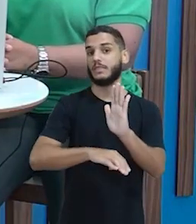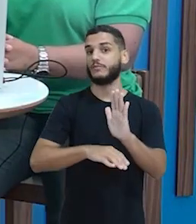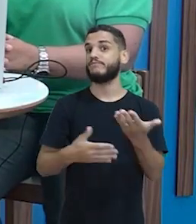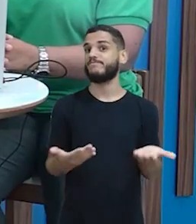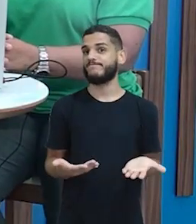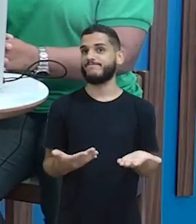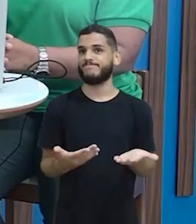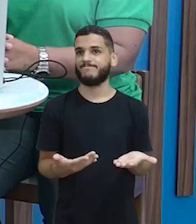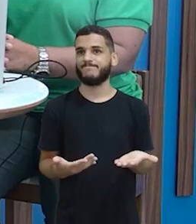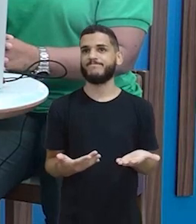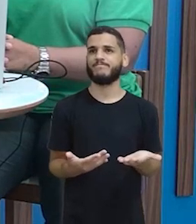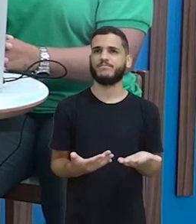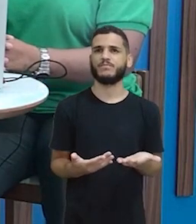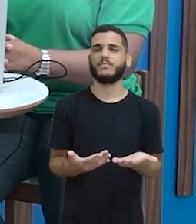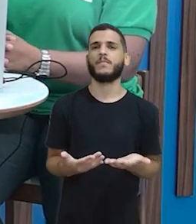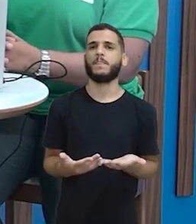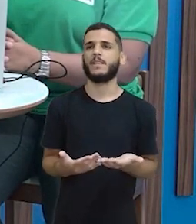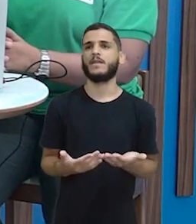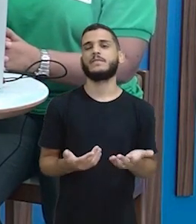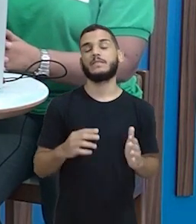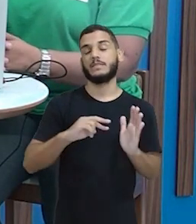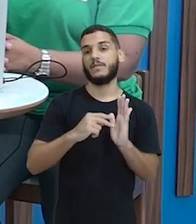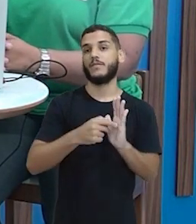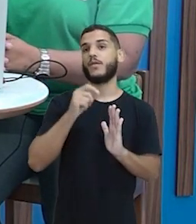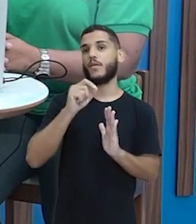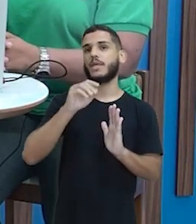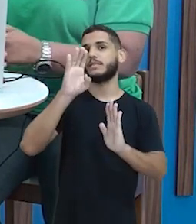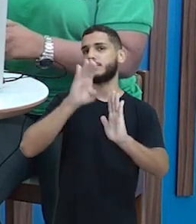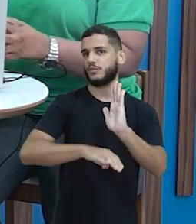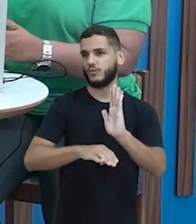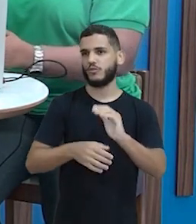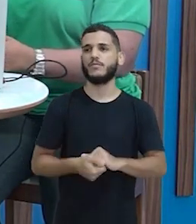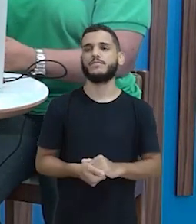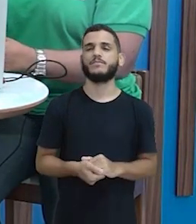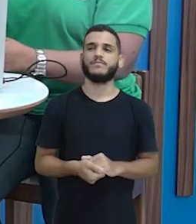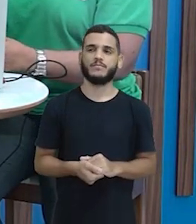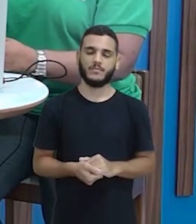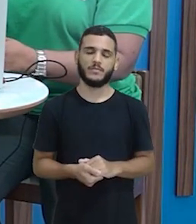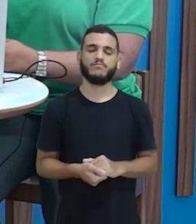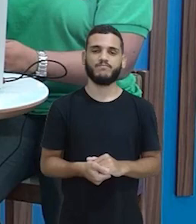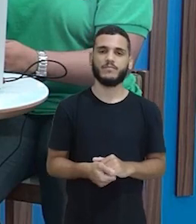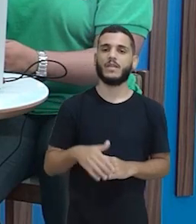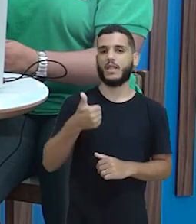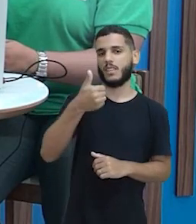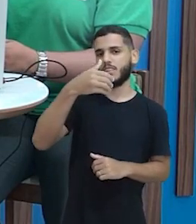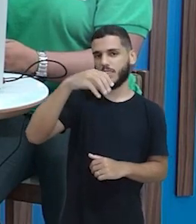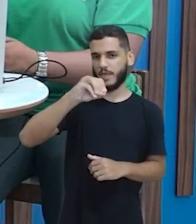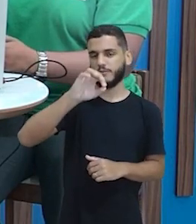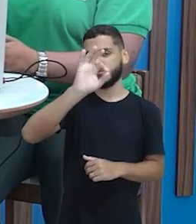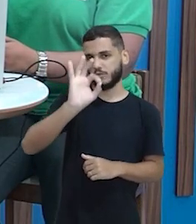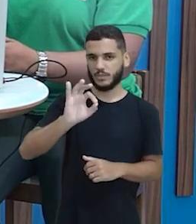desconto quer dizer tirada retira o valor então 10% eu corto um zero 10% de 200